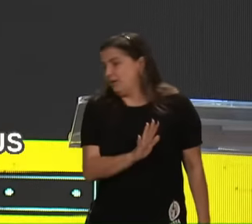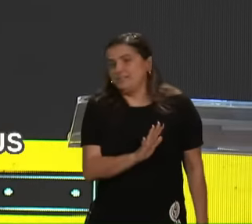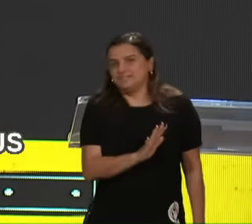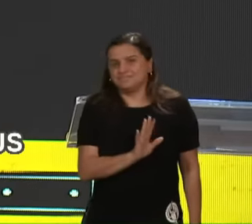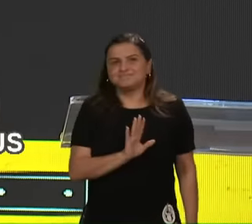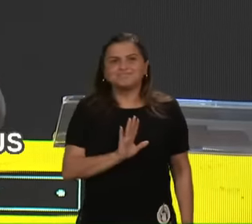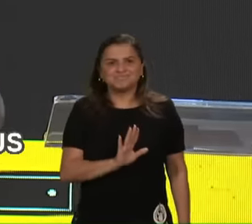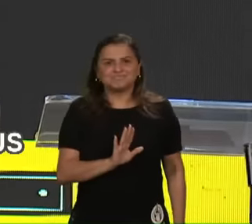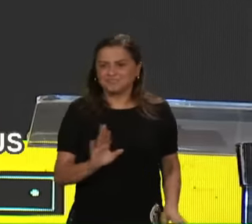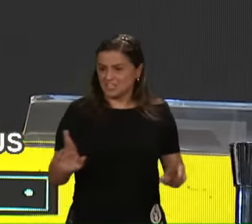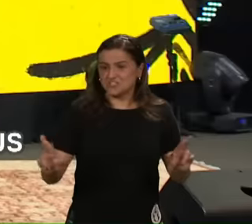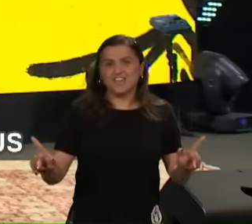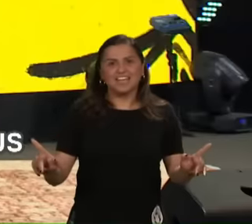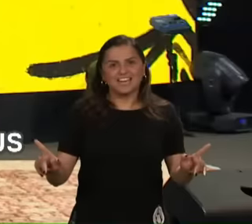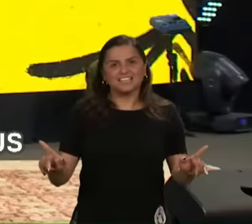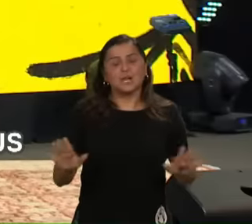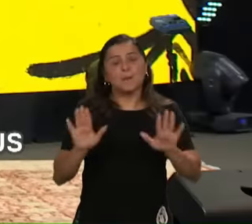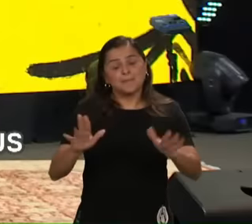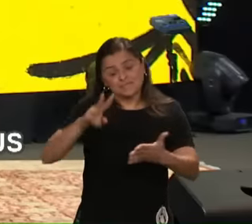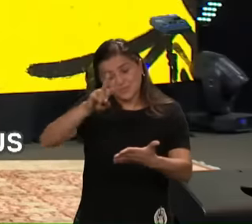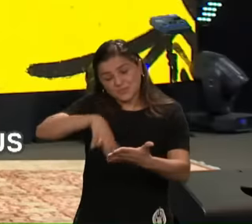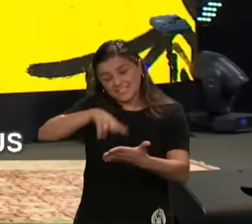lemos a Escritura,